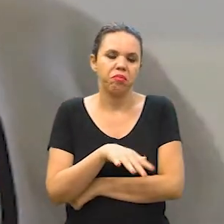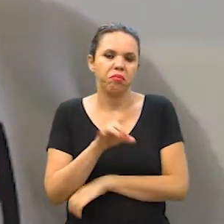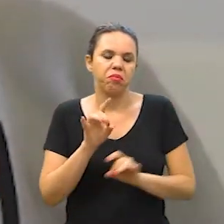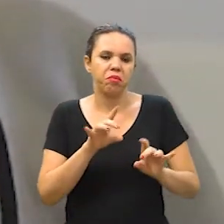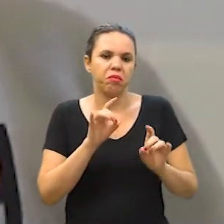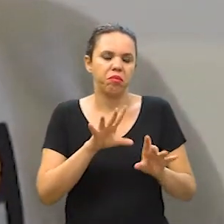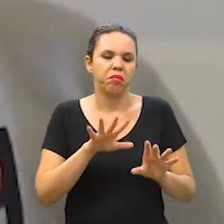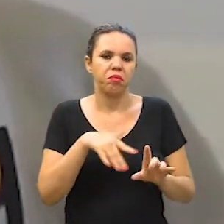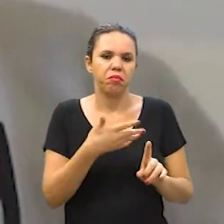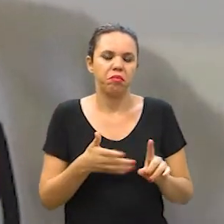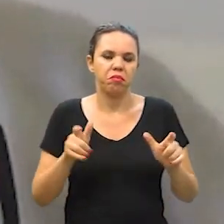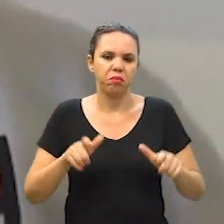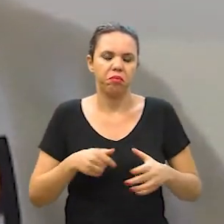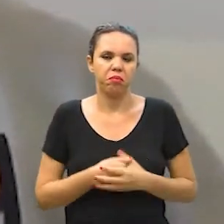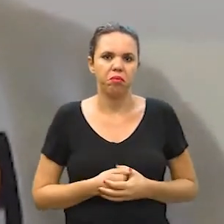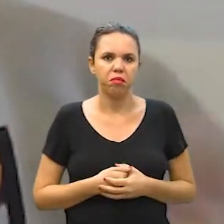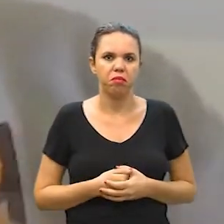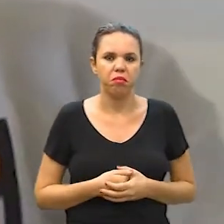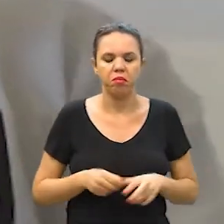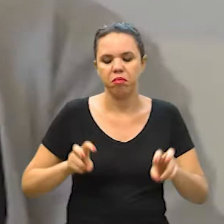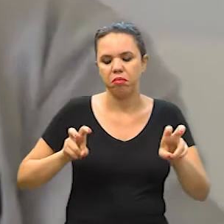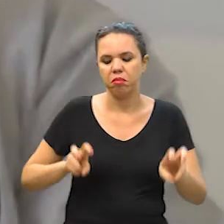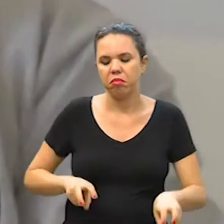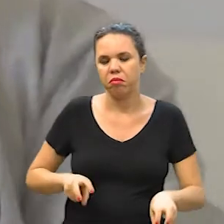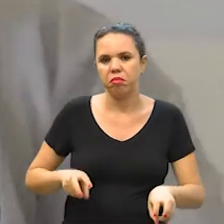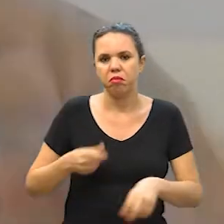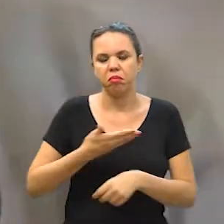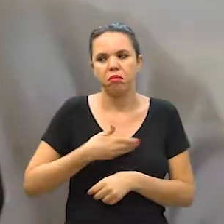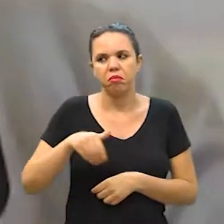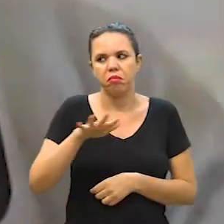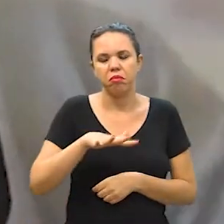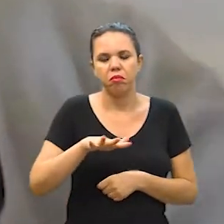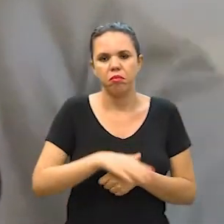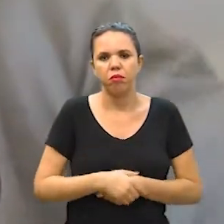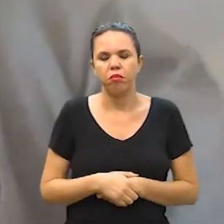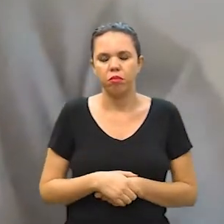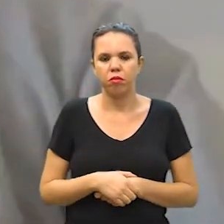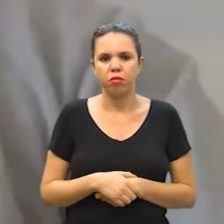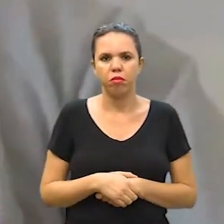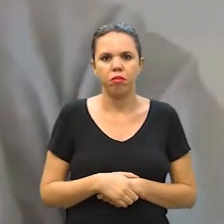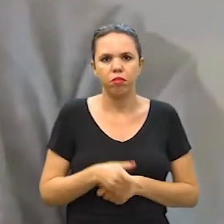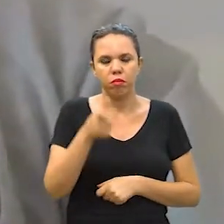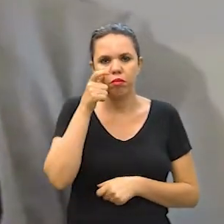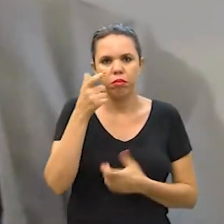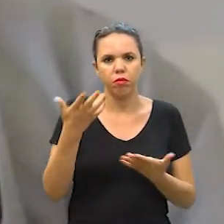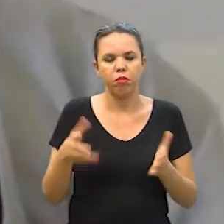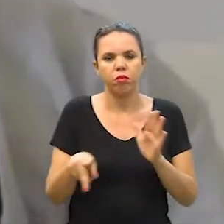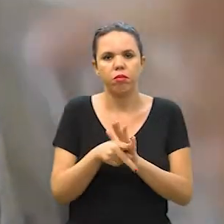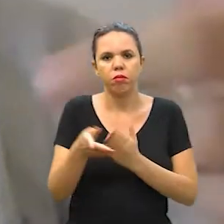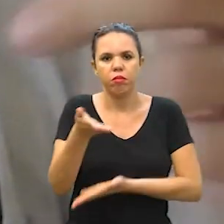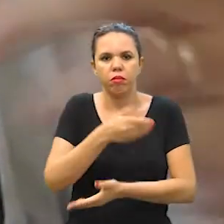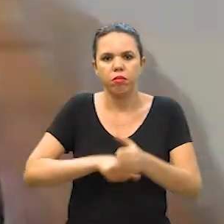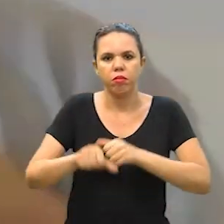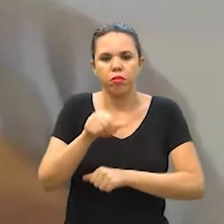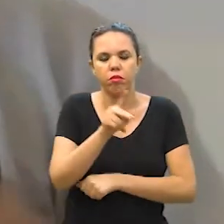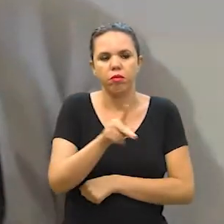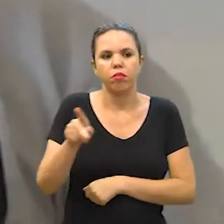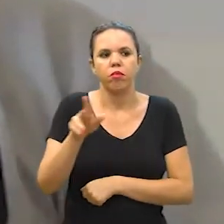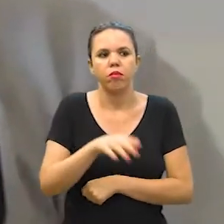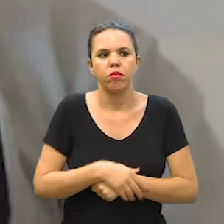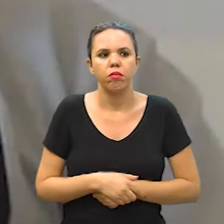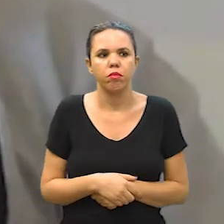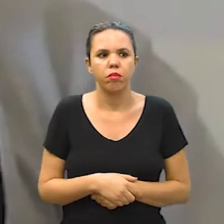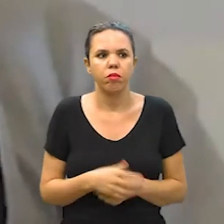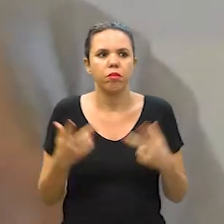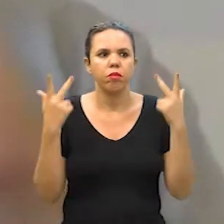reizinho ali daquele espaço, daquela cadeira, dos amigos, e ele vê a troca dos professores.